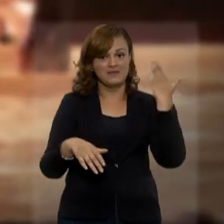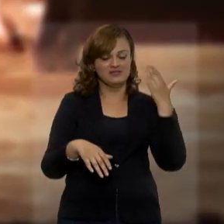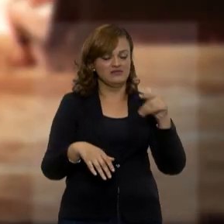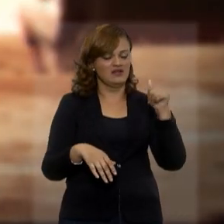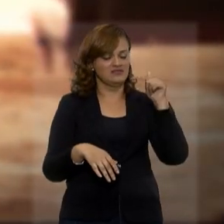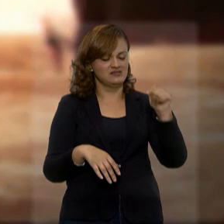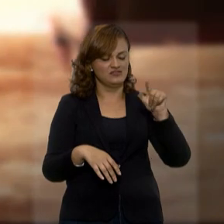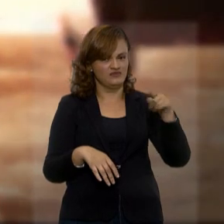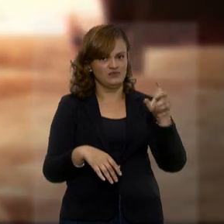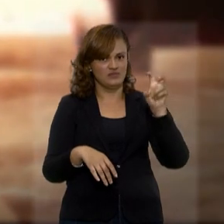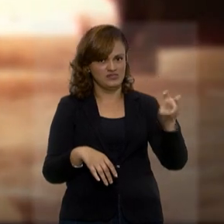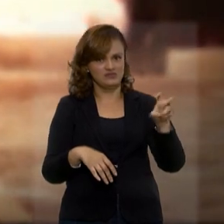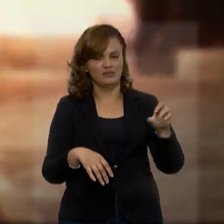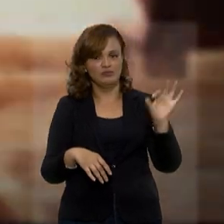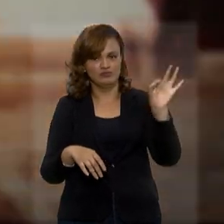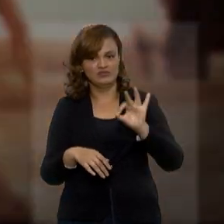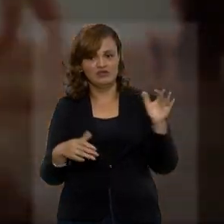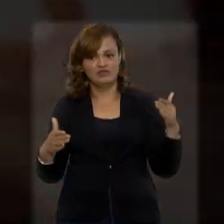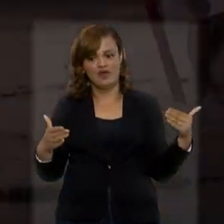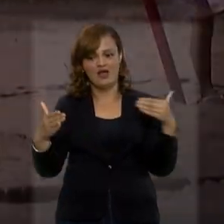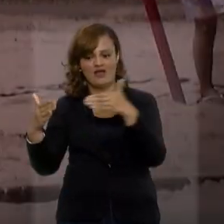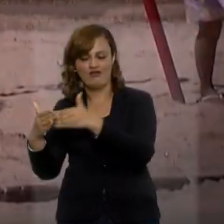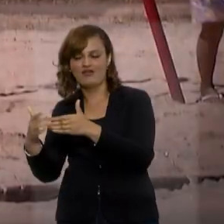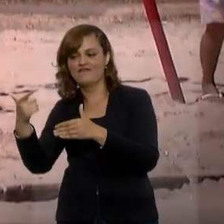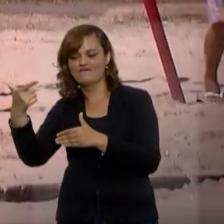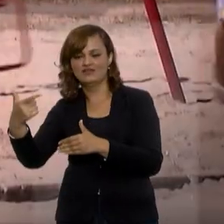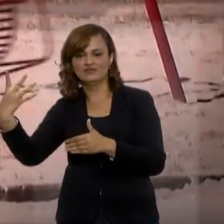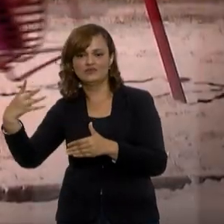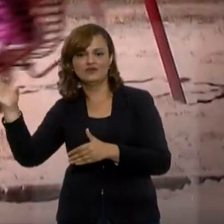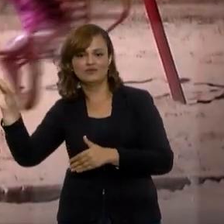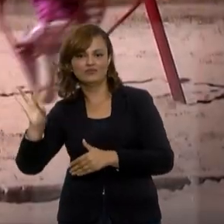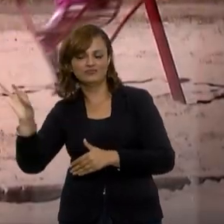de 7,5% em 2014 para